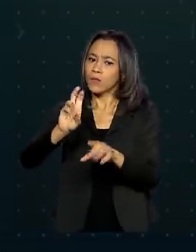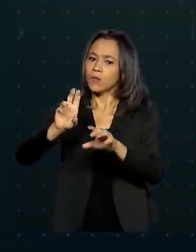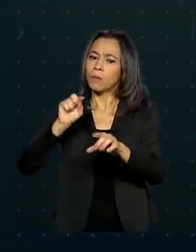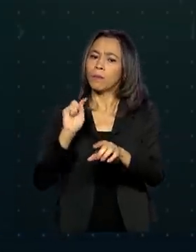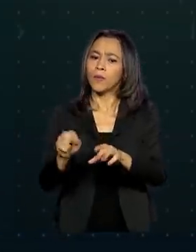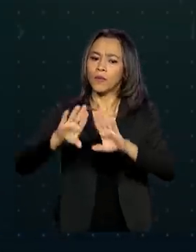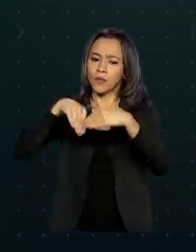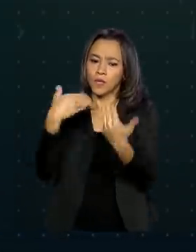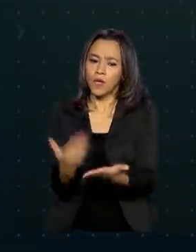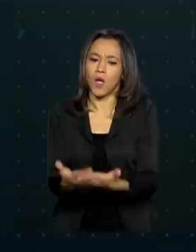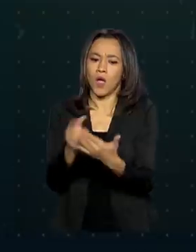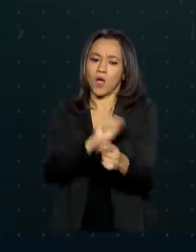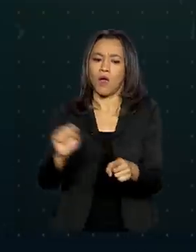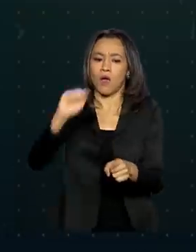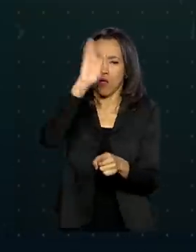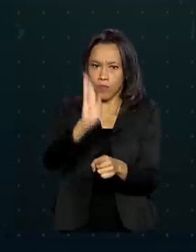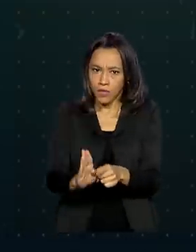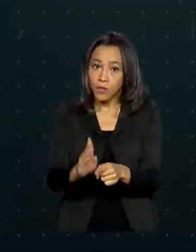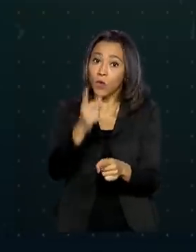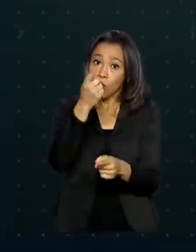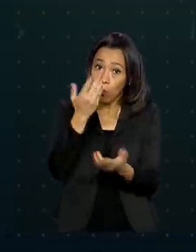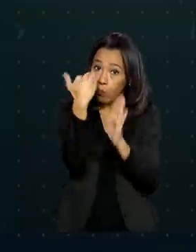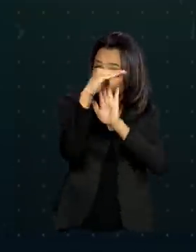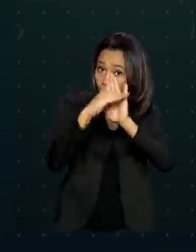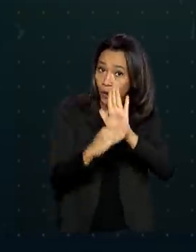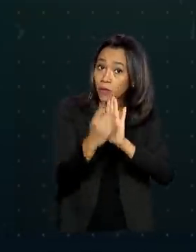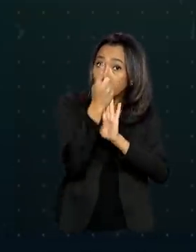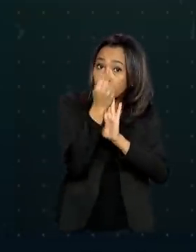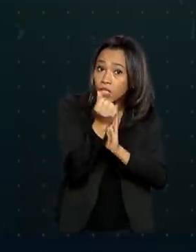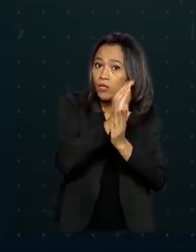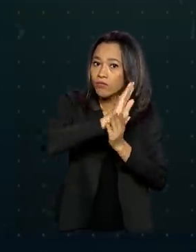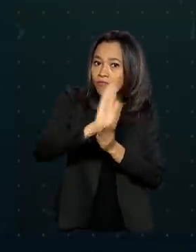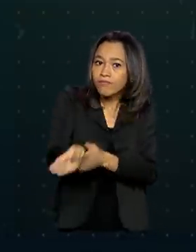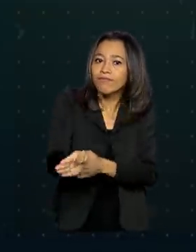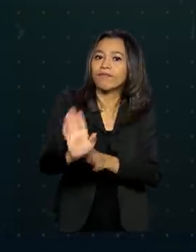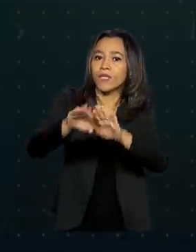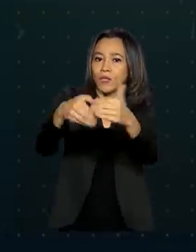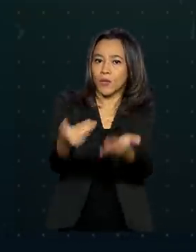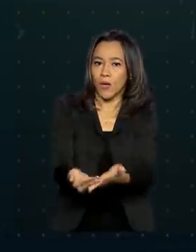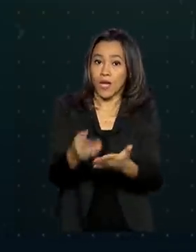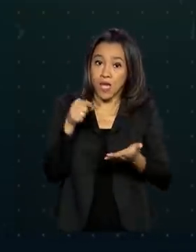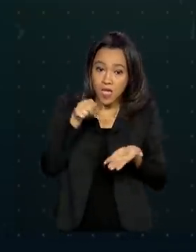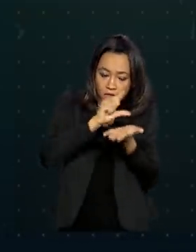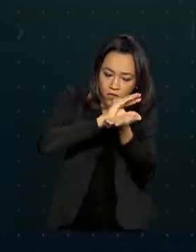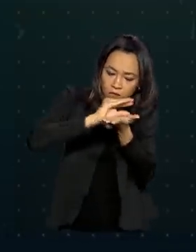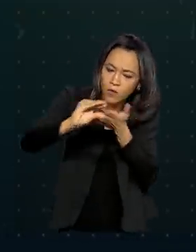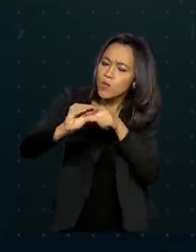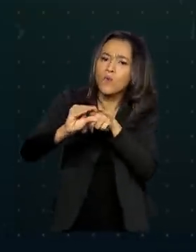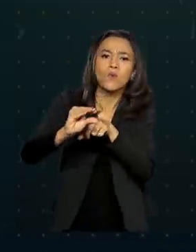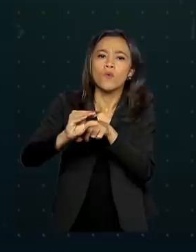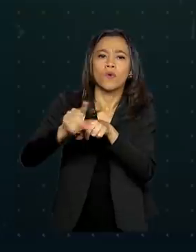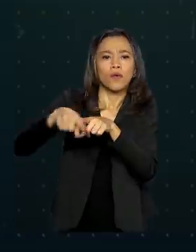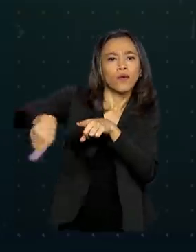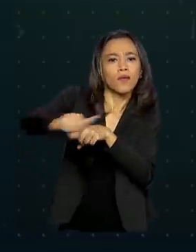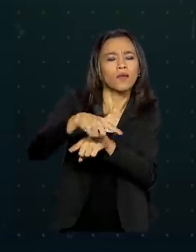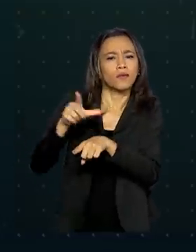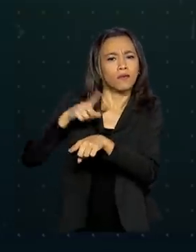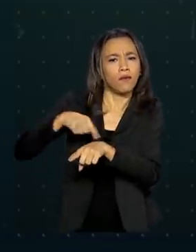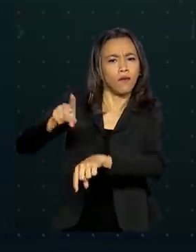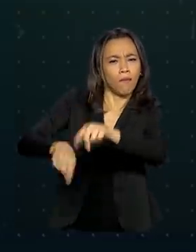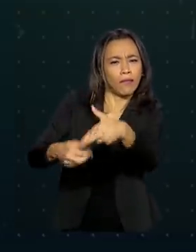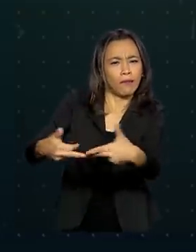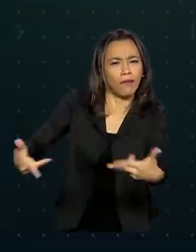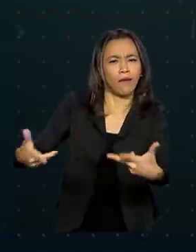do programa Dinheiro Direto na Escola. Os recursos são para que as instituições se abasteçam de material de